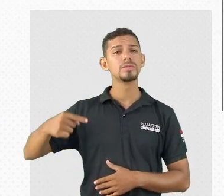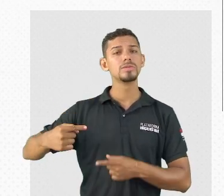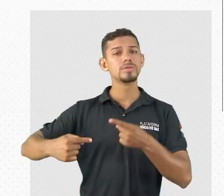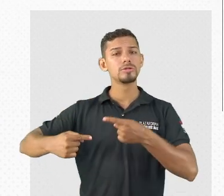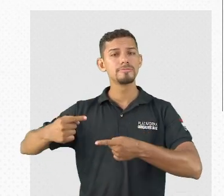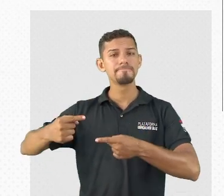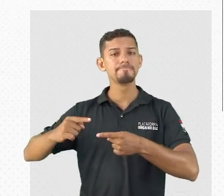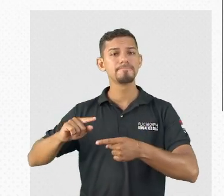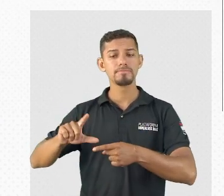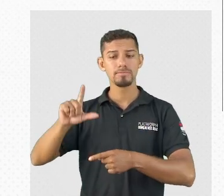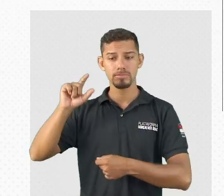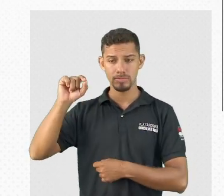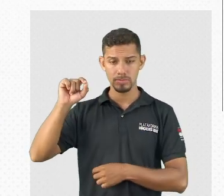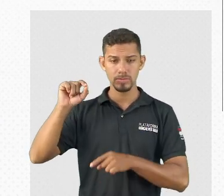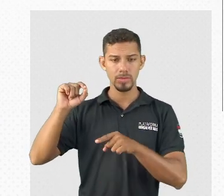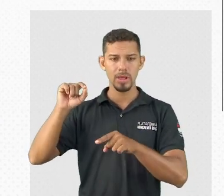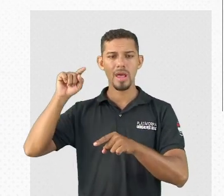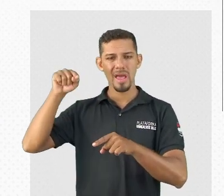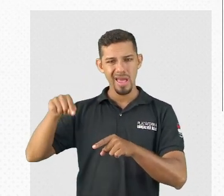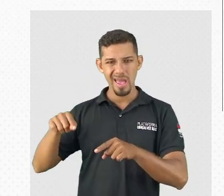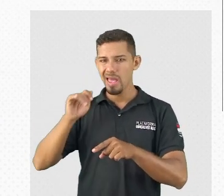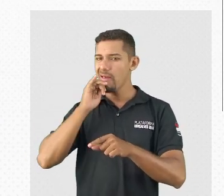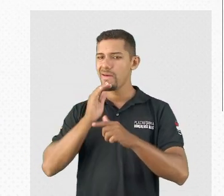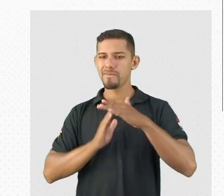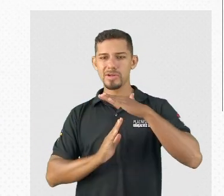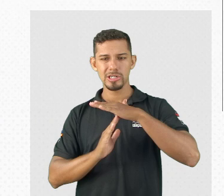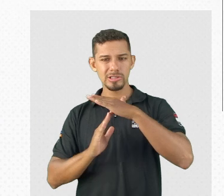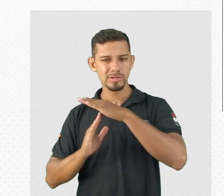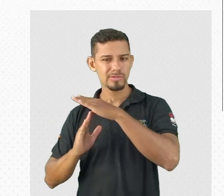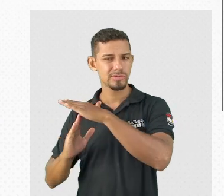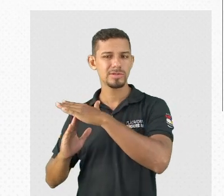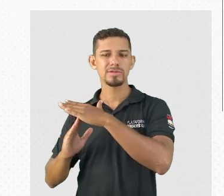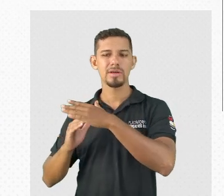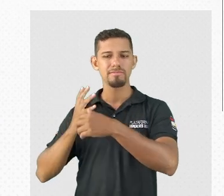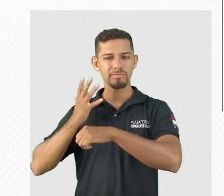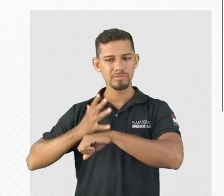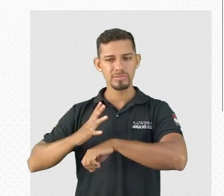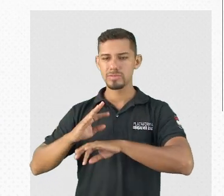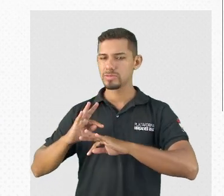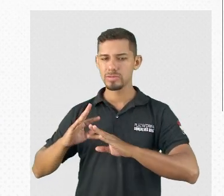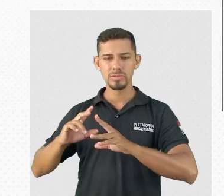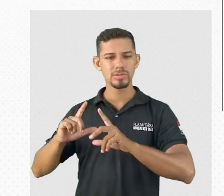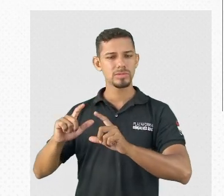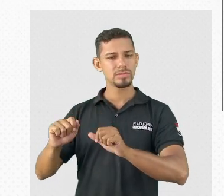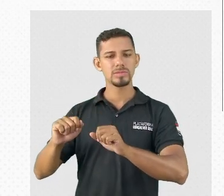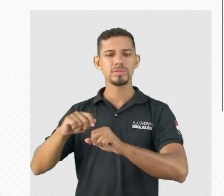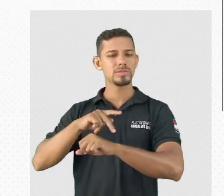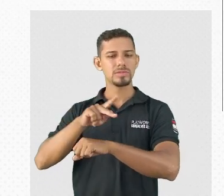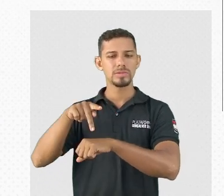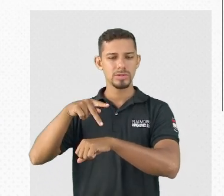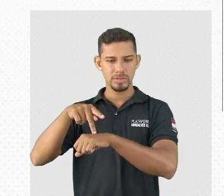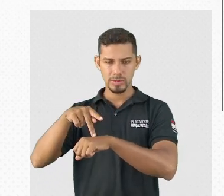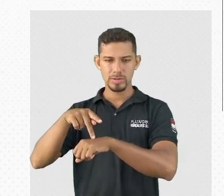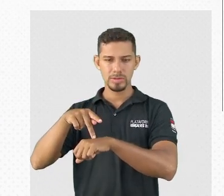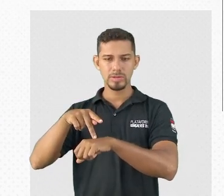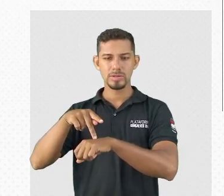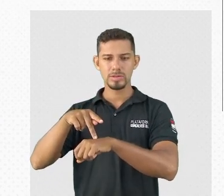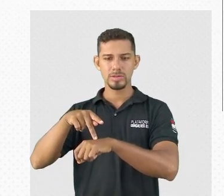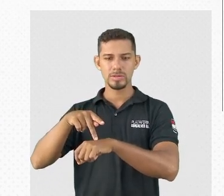política ainda é extremamente limitada em praticamente todos os países, né?